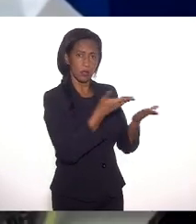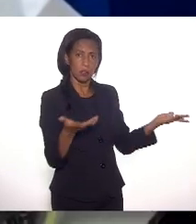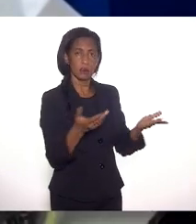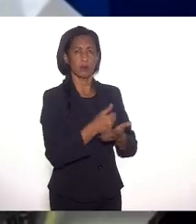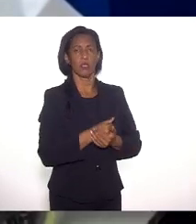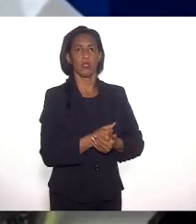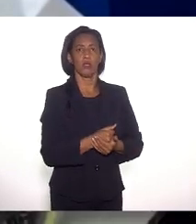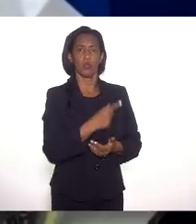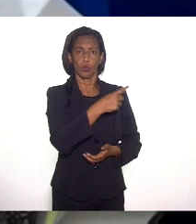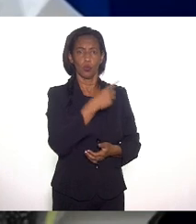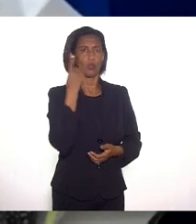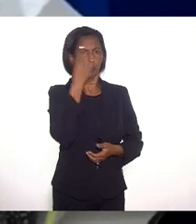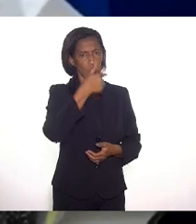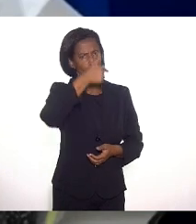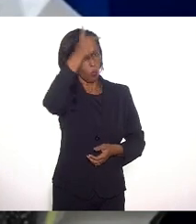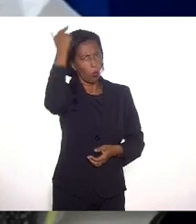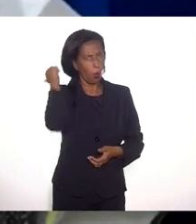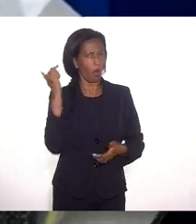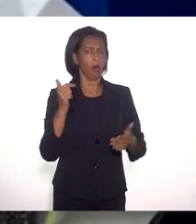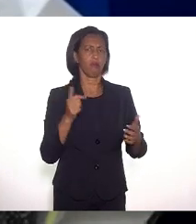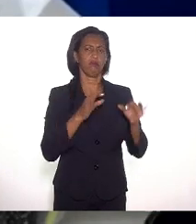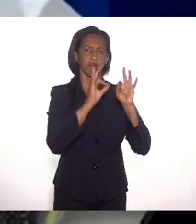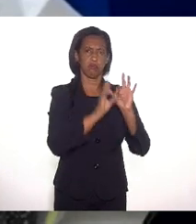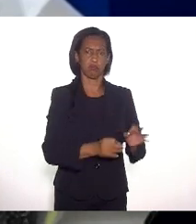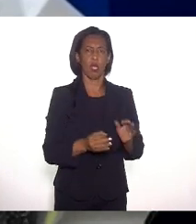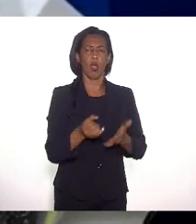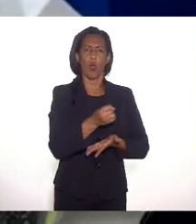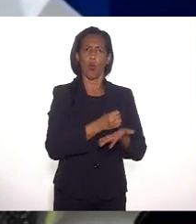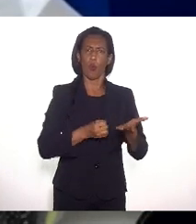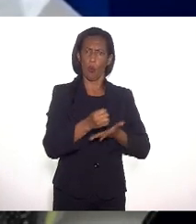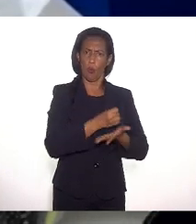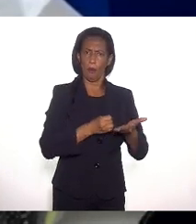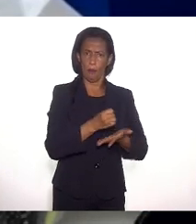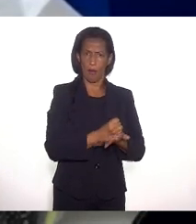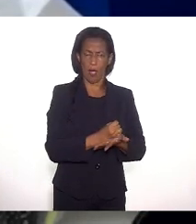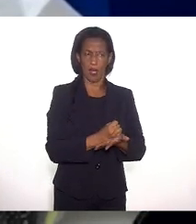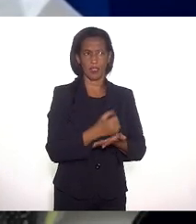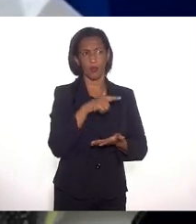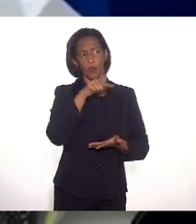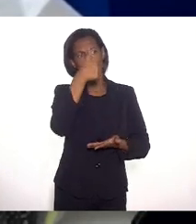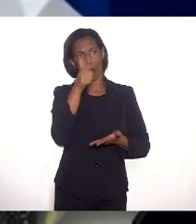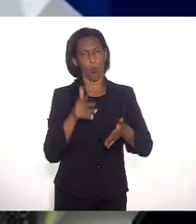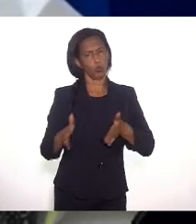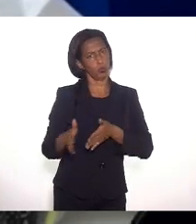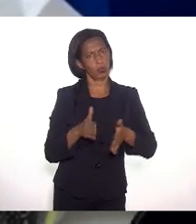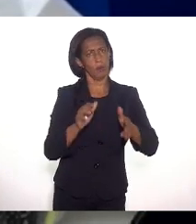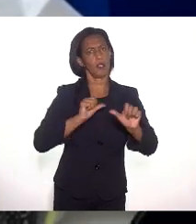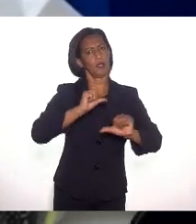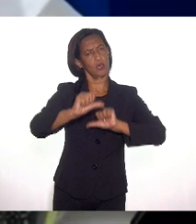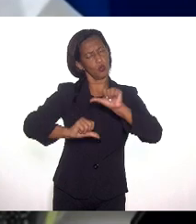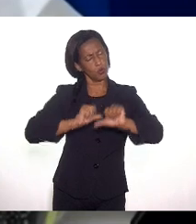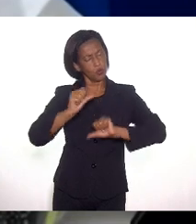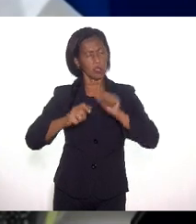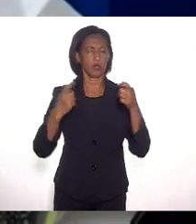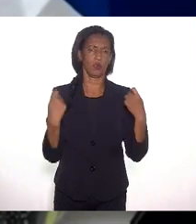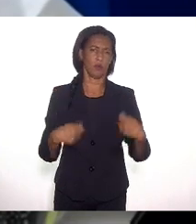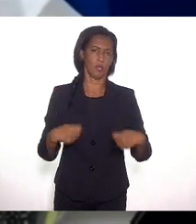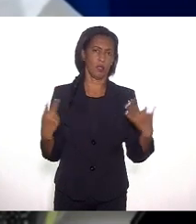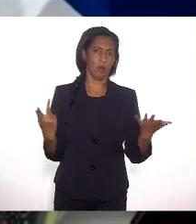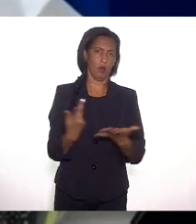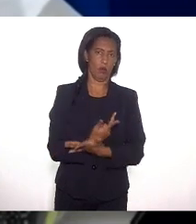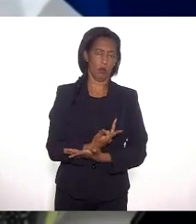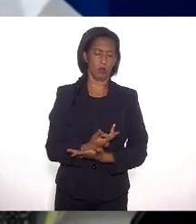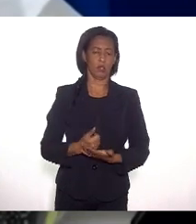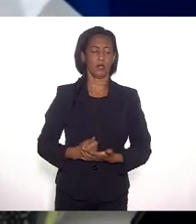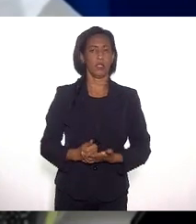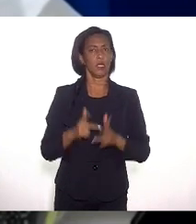aventadas aqui pelo deputado Luiz Paulo, que, de fato, seja com base no projeto do Helbert, seja por um outro caminho, essas mudanças têm que ser feitas na forma